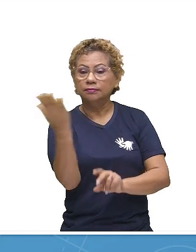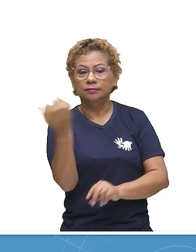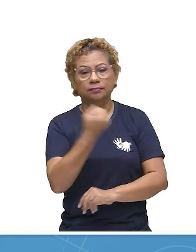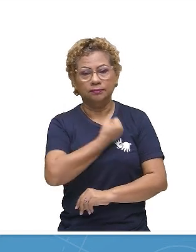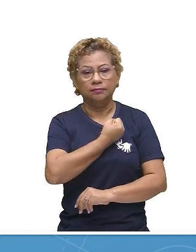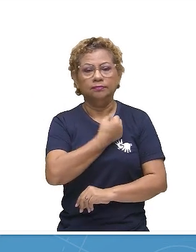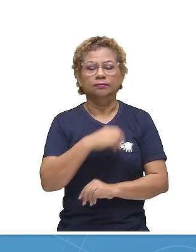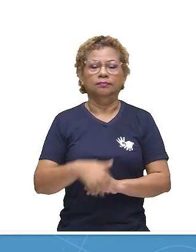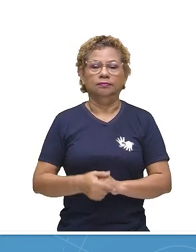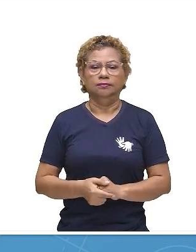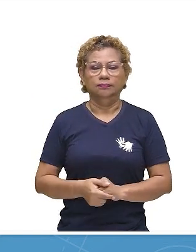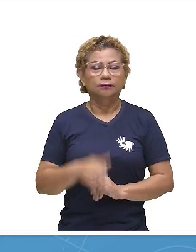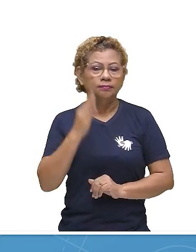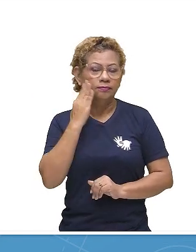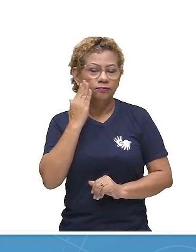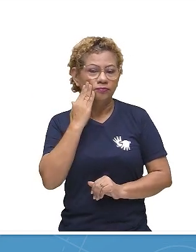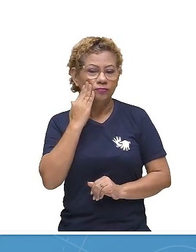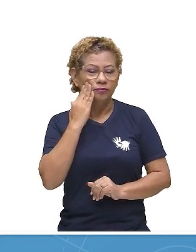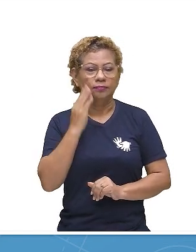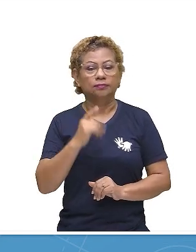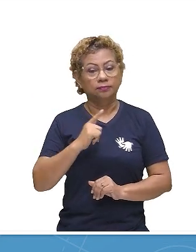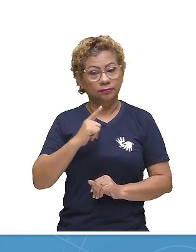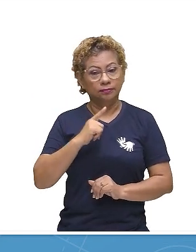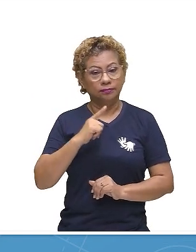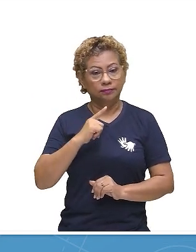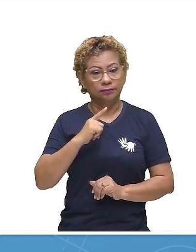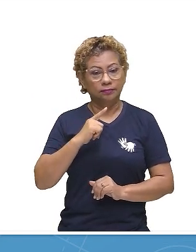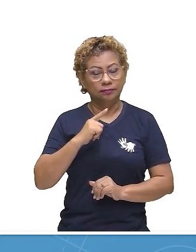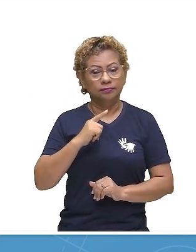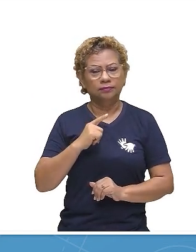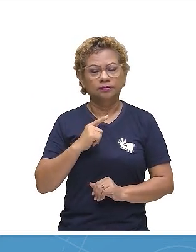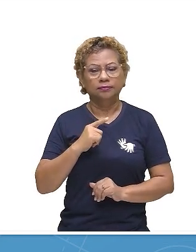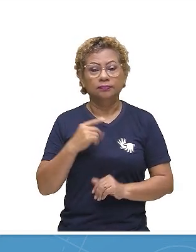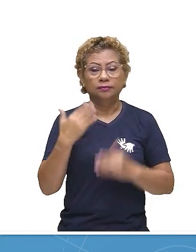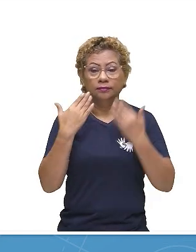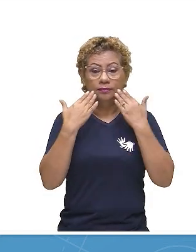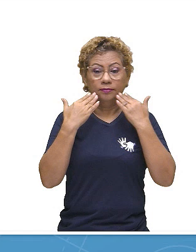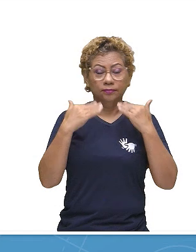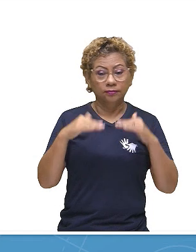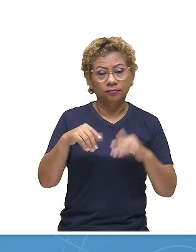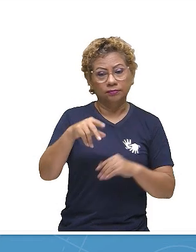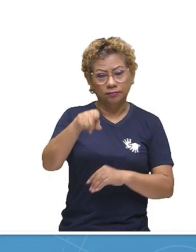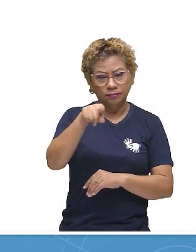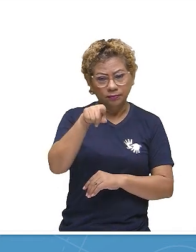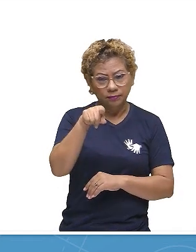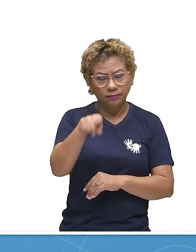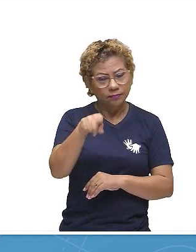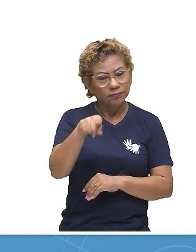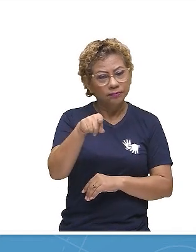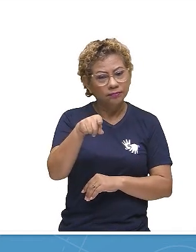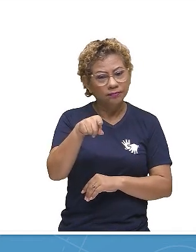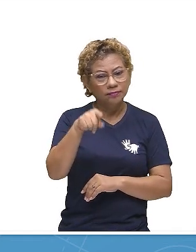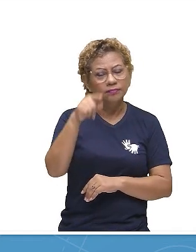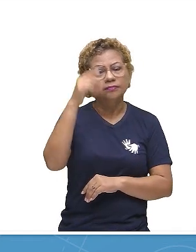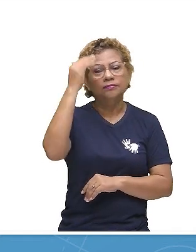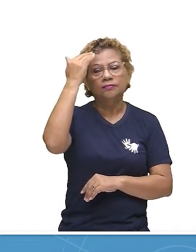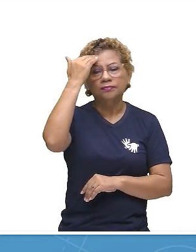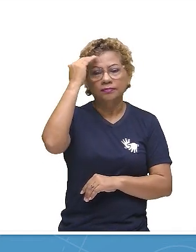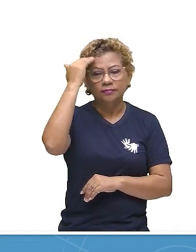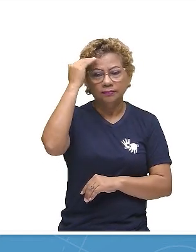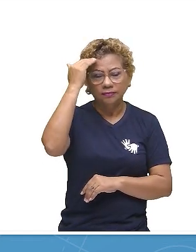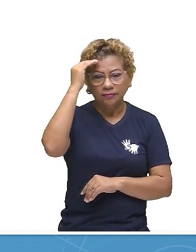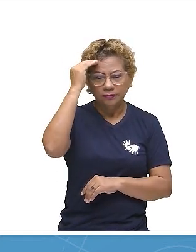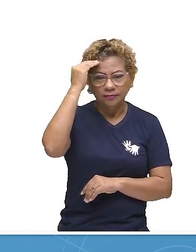em séries que virão, vai ser comum vocês se depararem com situações nas quais vão exigir